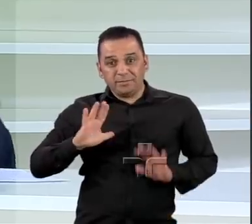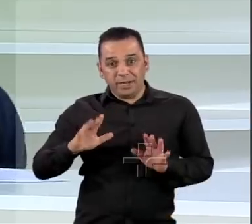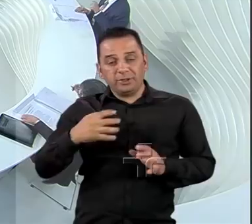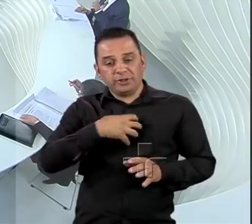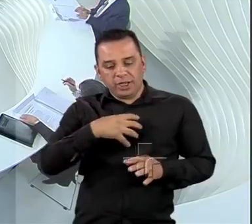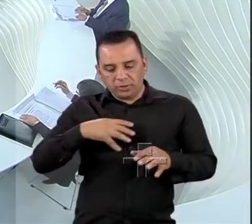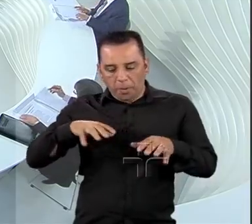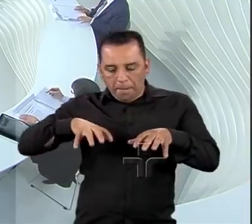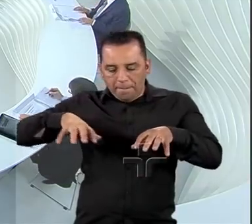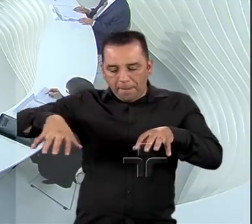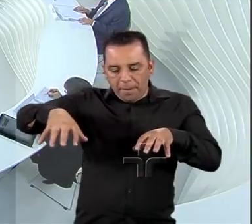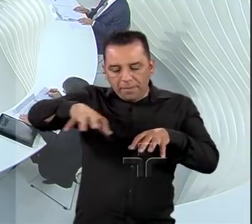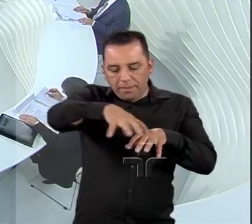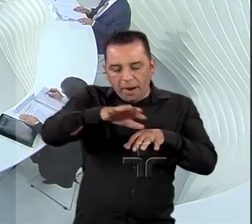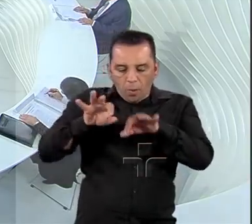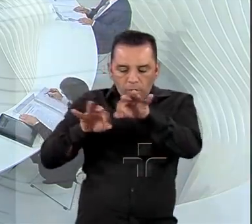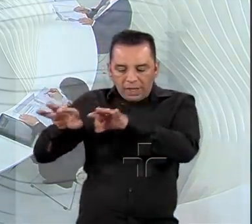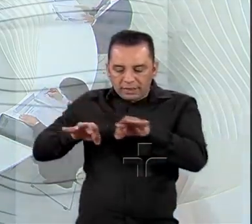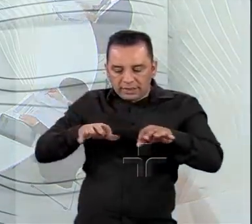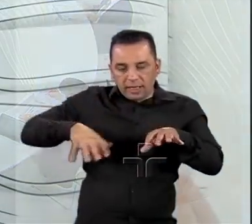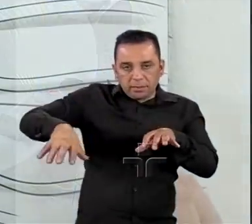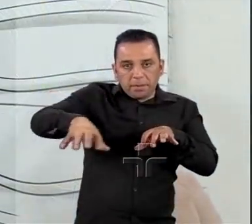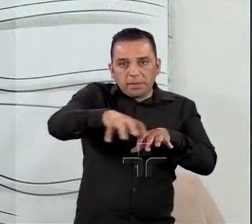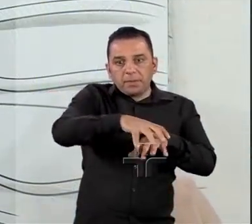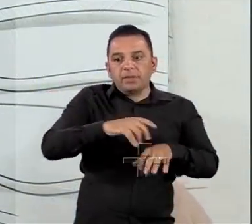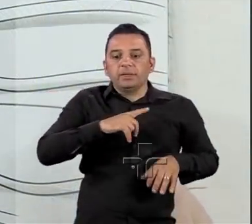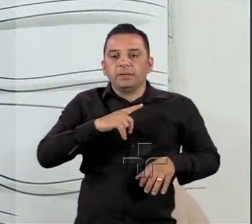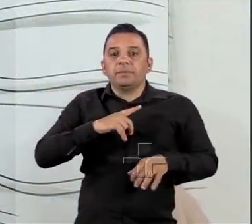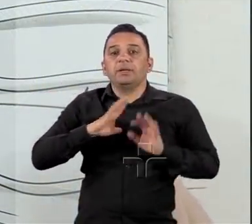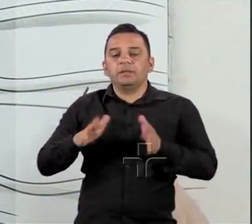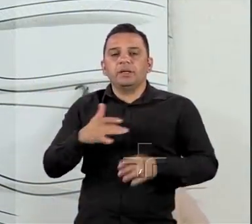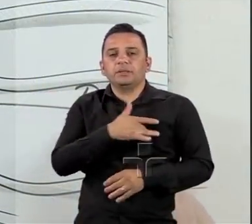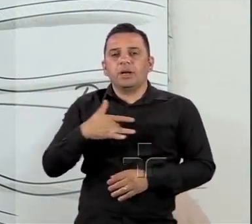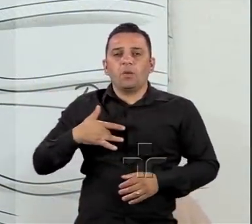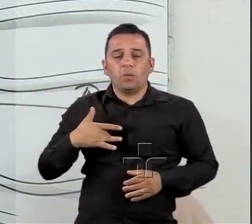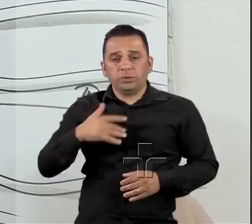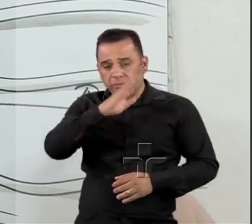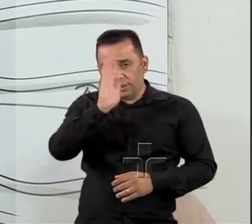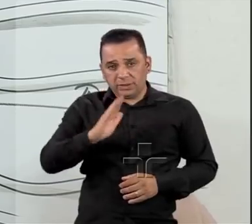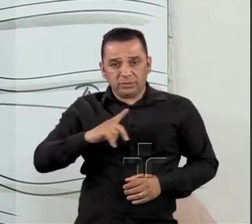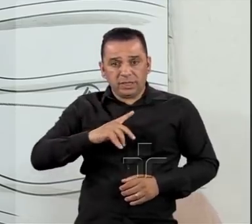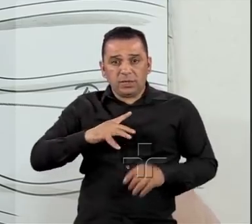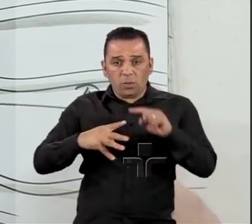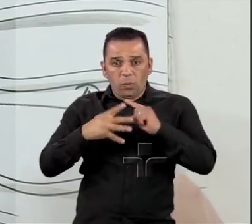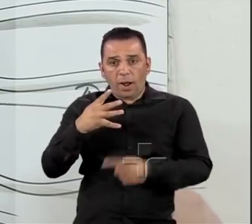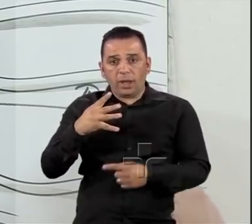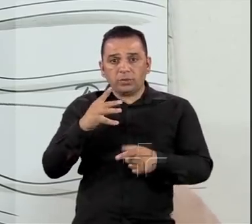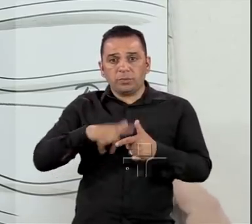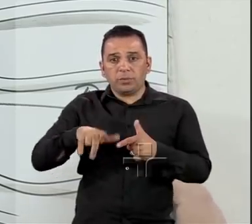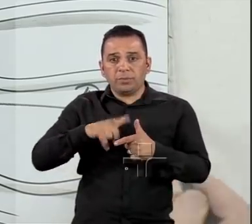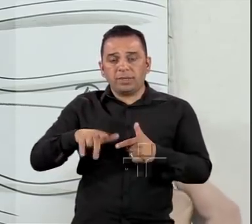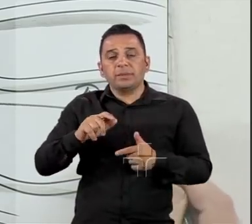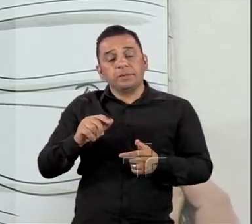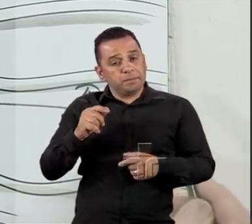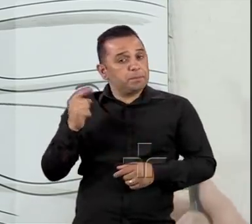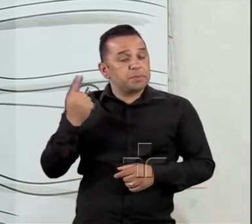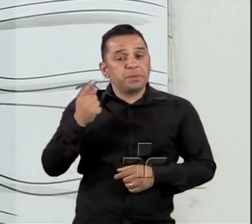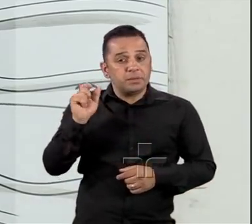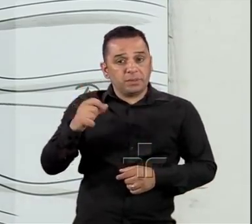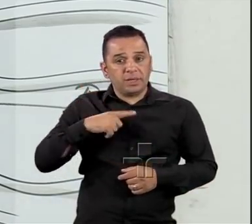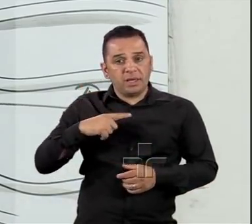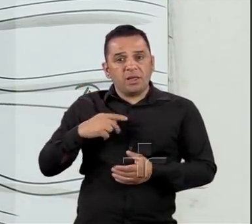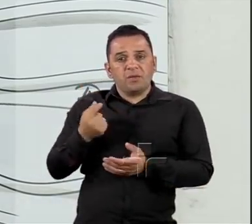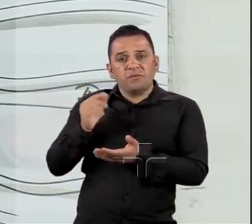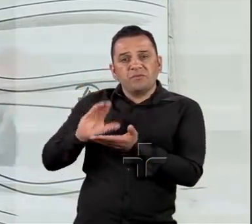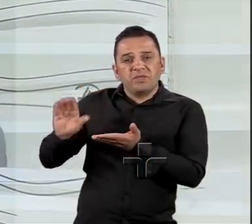organizada. Rede e regionalização. A saúde do Brasil hoje tem 4 grandes problemas. Primeiro é o subfinanciamento. O governo